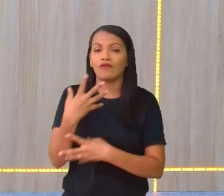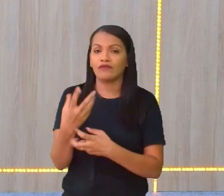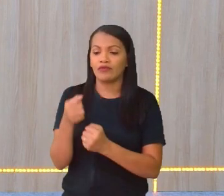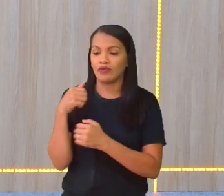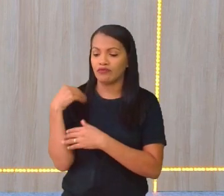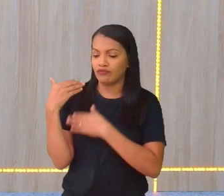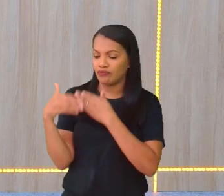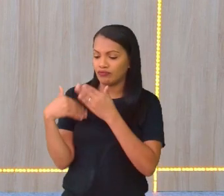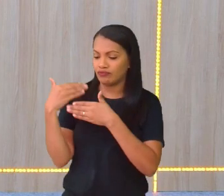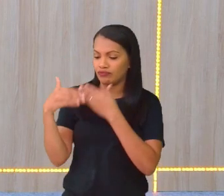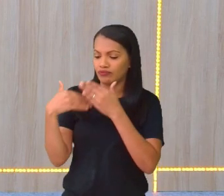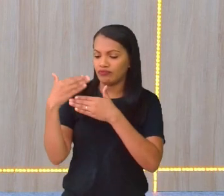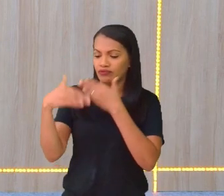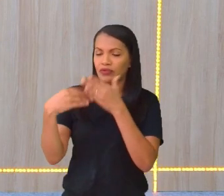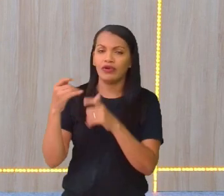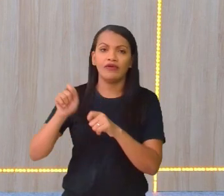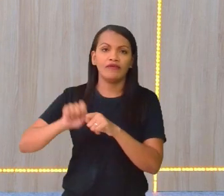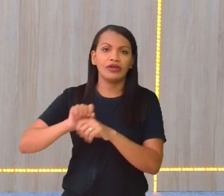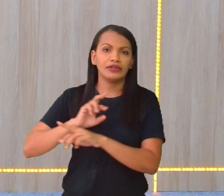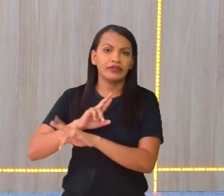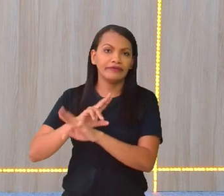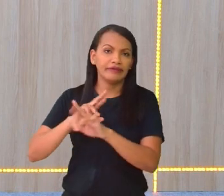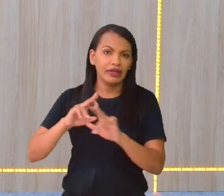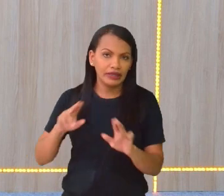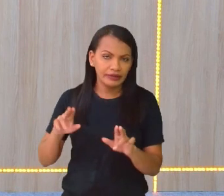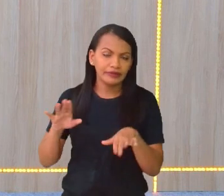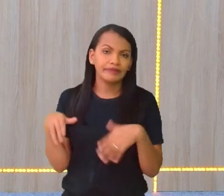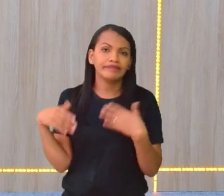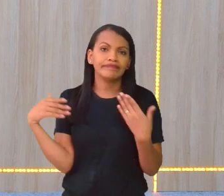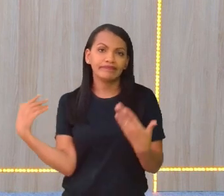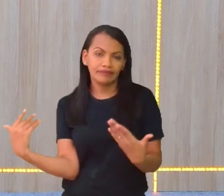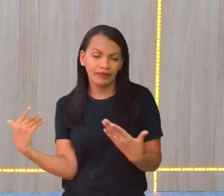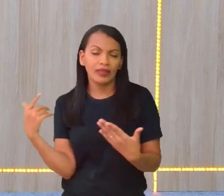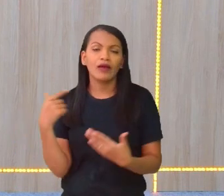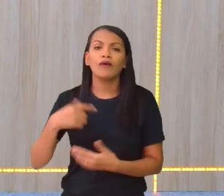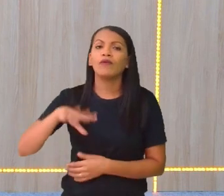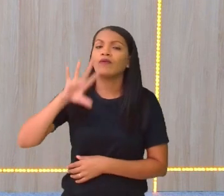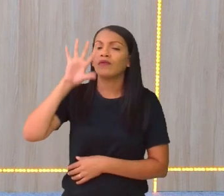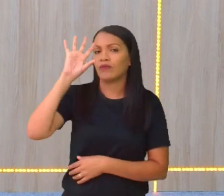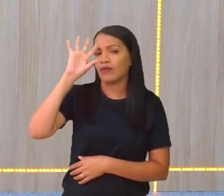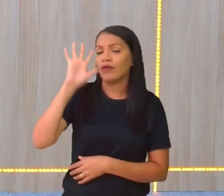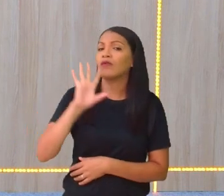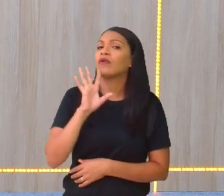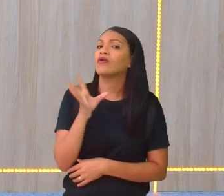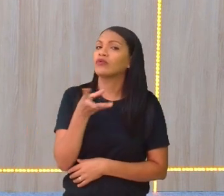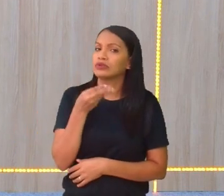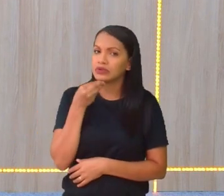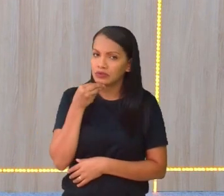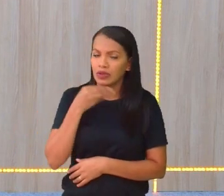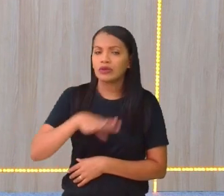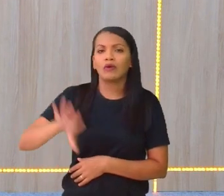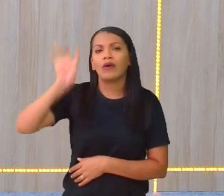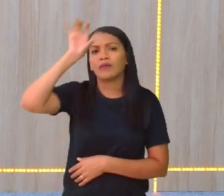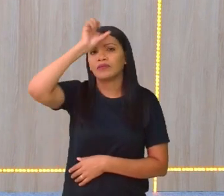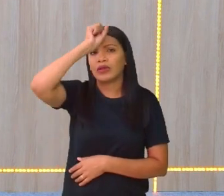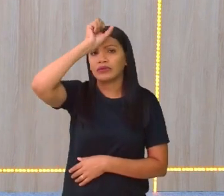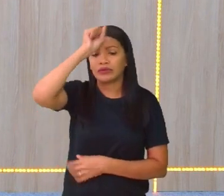da vida que faz a diferença, não é? Então, pessoal, o aprendizado deve